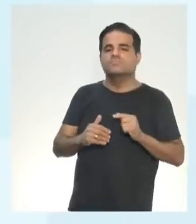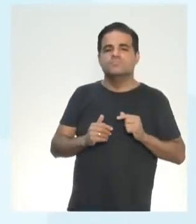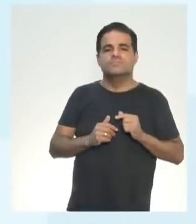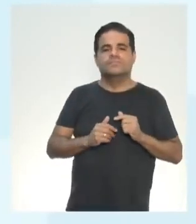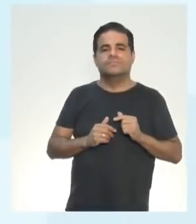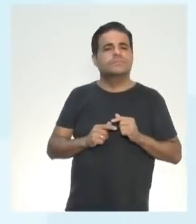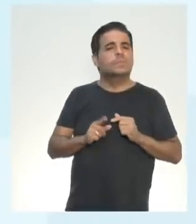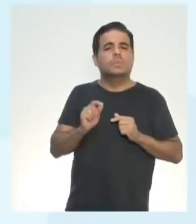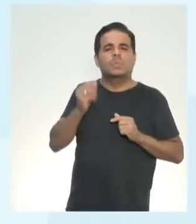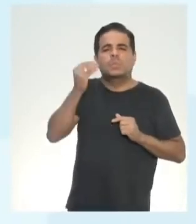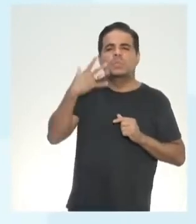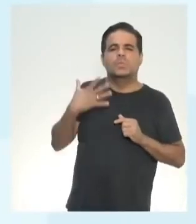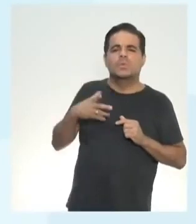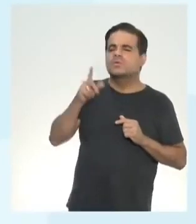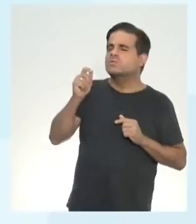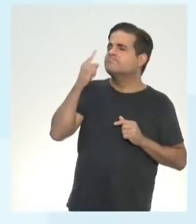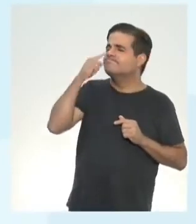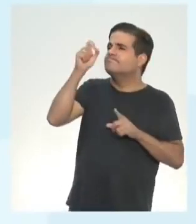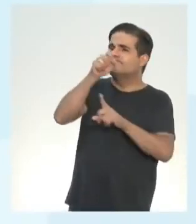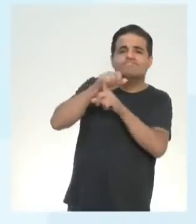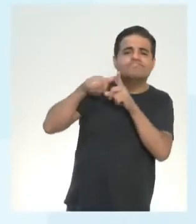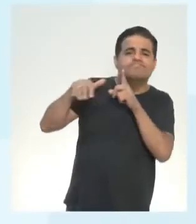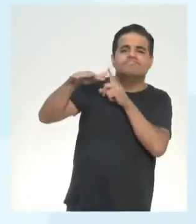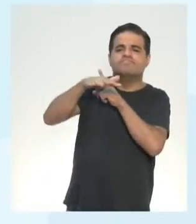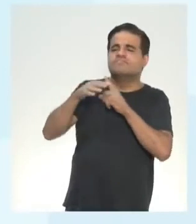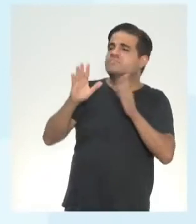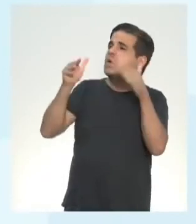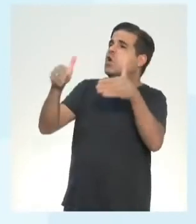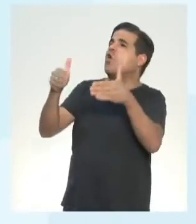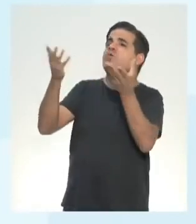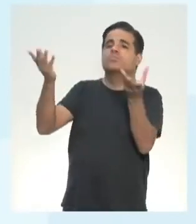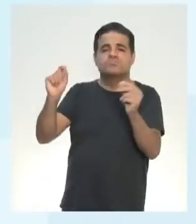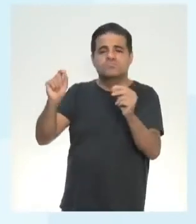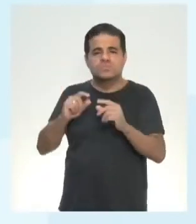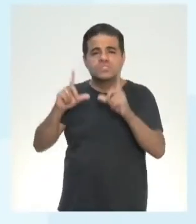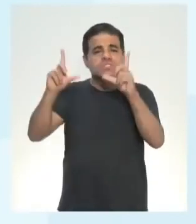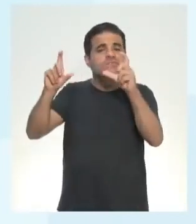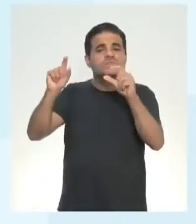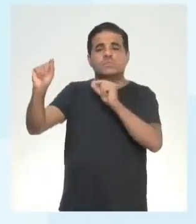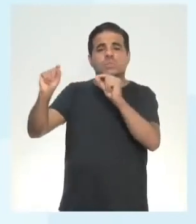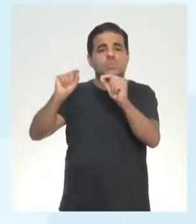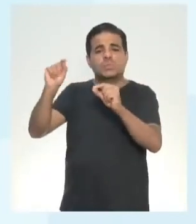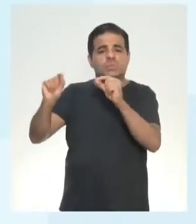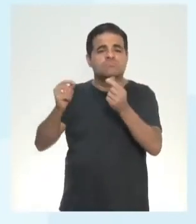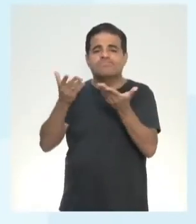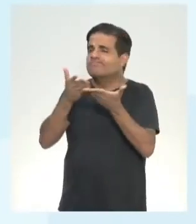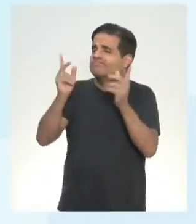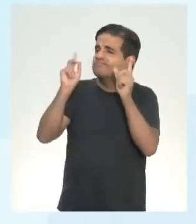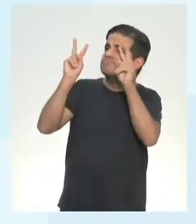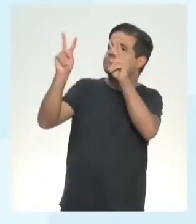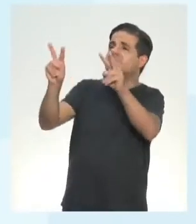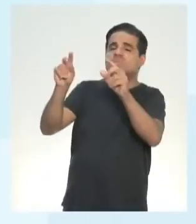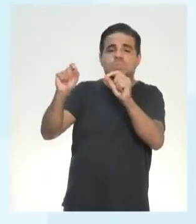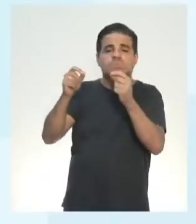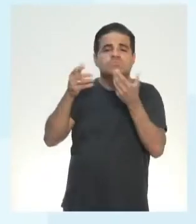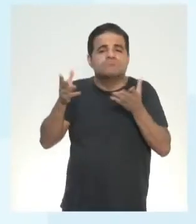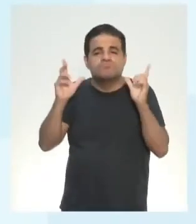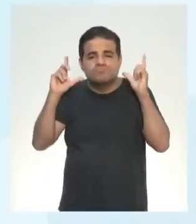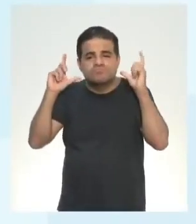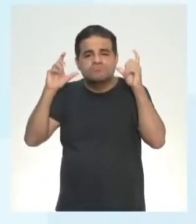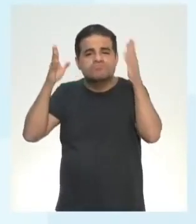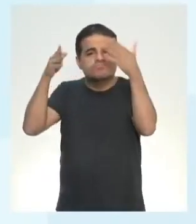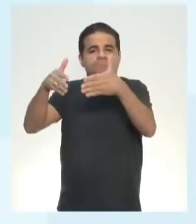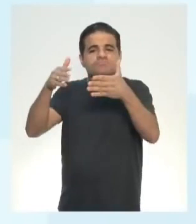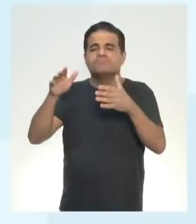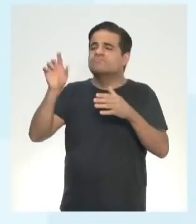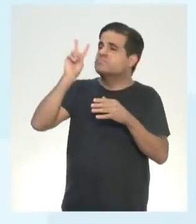O que mostra? Qual a sociedade que está em foco? Agora é uma foto, né, gente? Qual é a imagem que está em foco